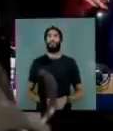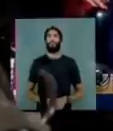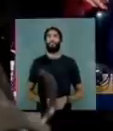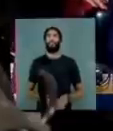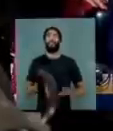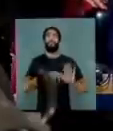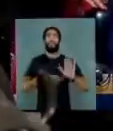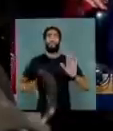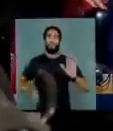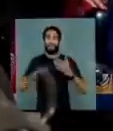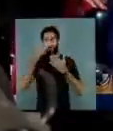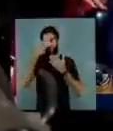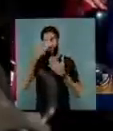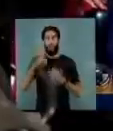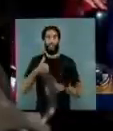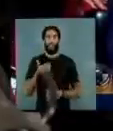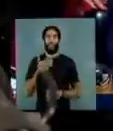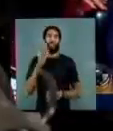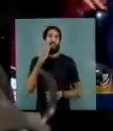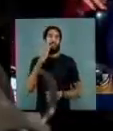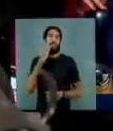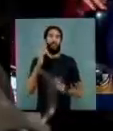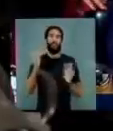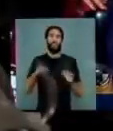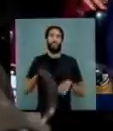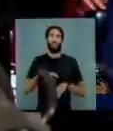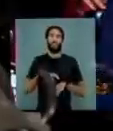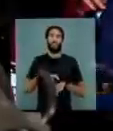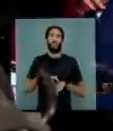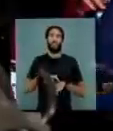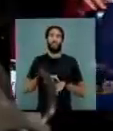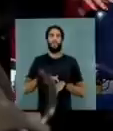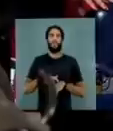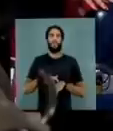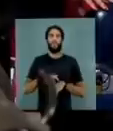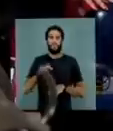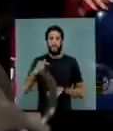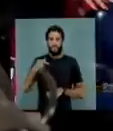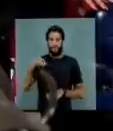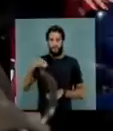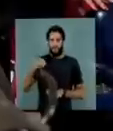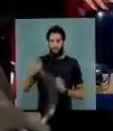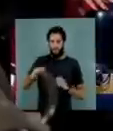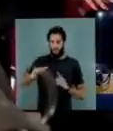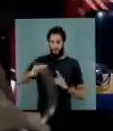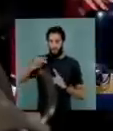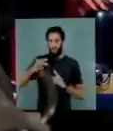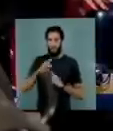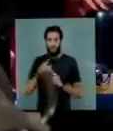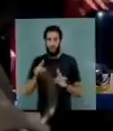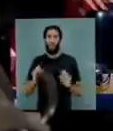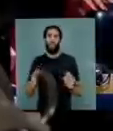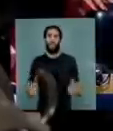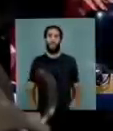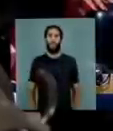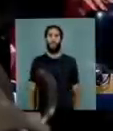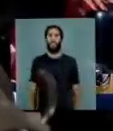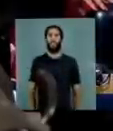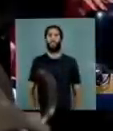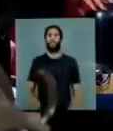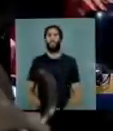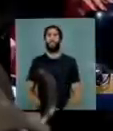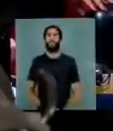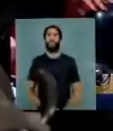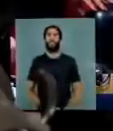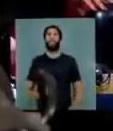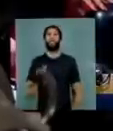eu gostaria só de saber se poderia aumentar dois mil de sete minutos Claro gente deixa só